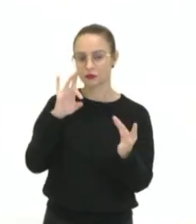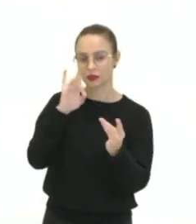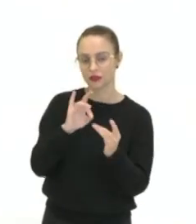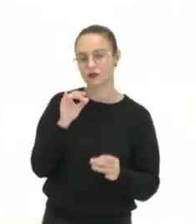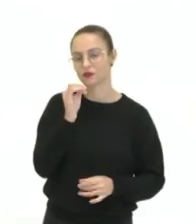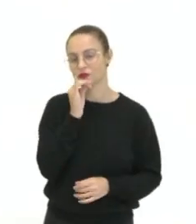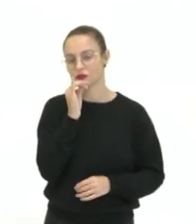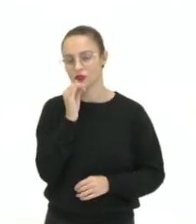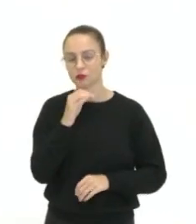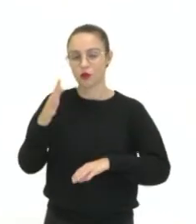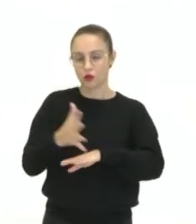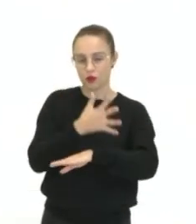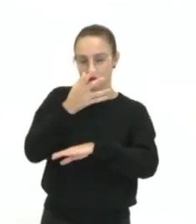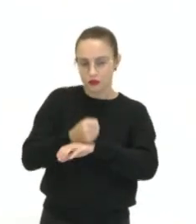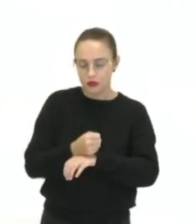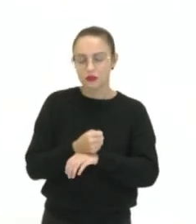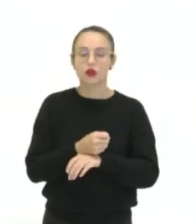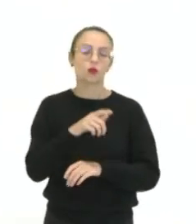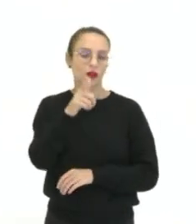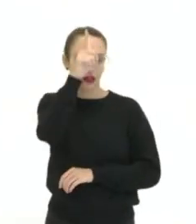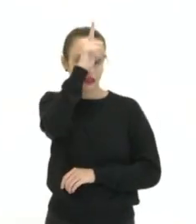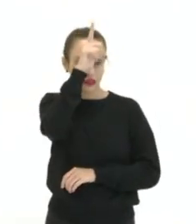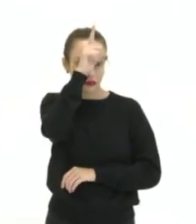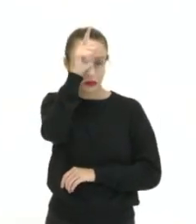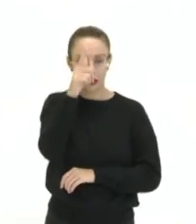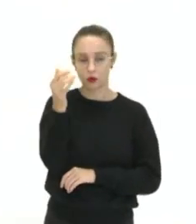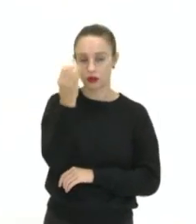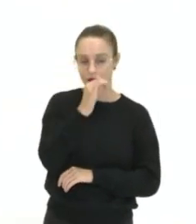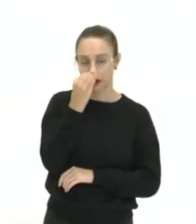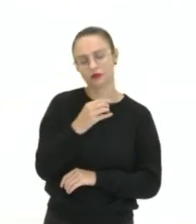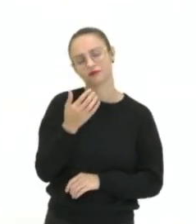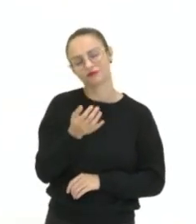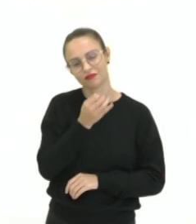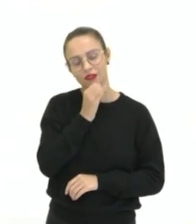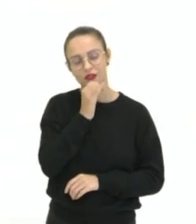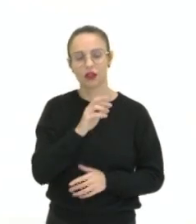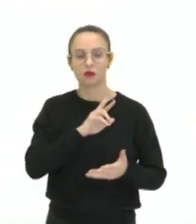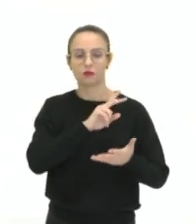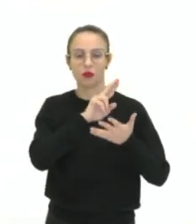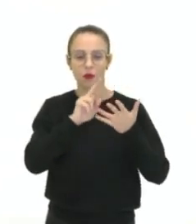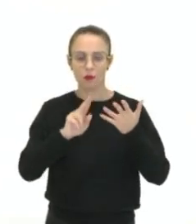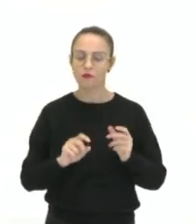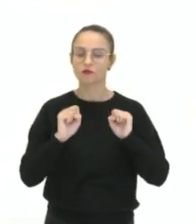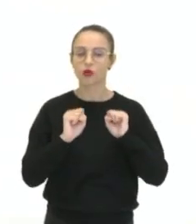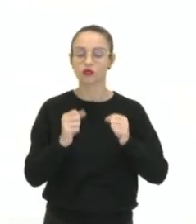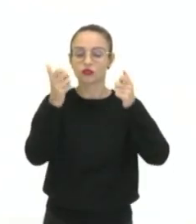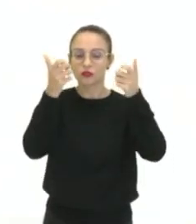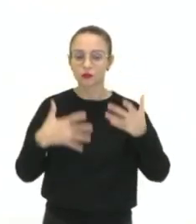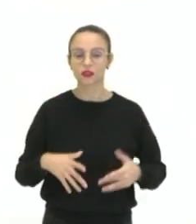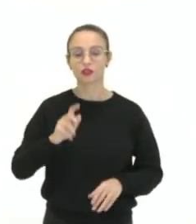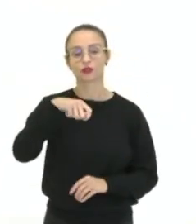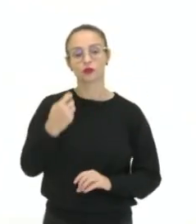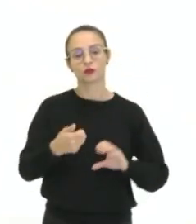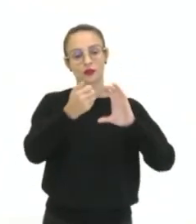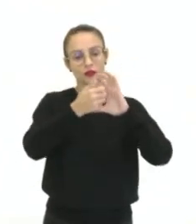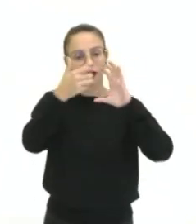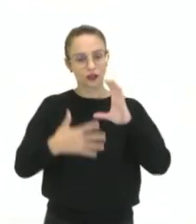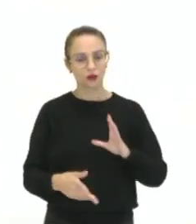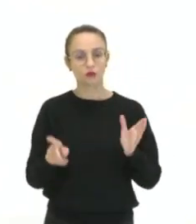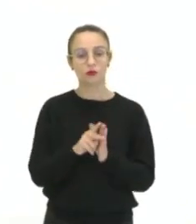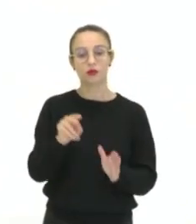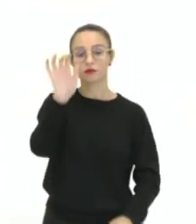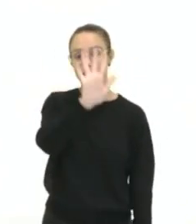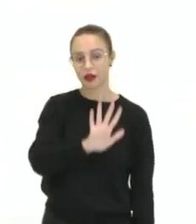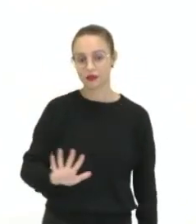alemães, os italianos, entre outros. Então são esses alguns exemplos que nós podemos citar ali de características da